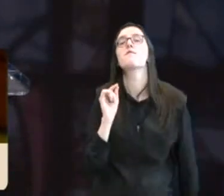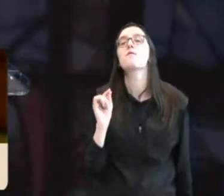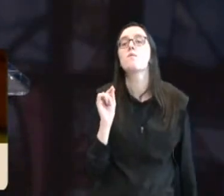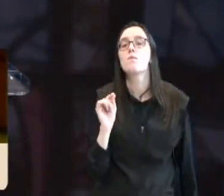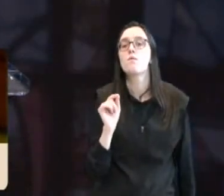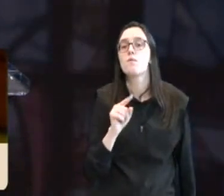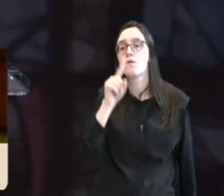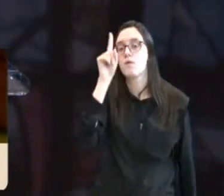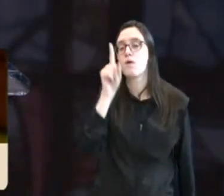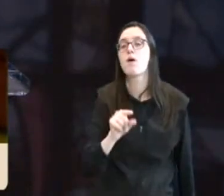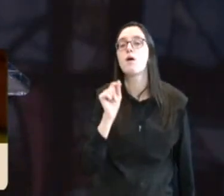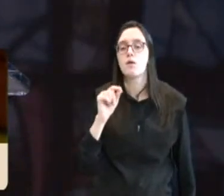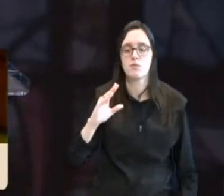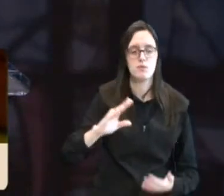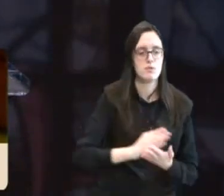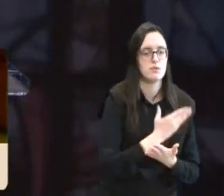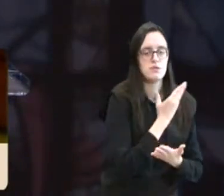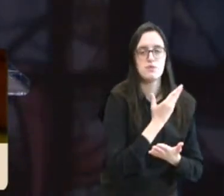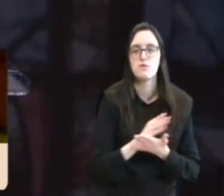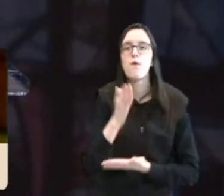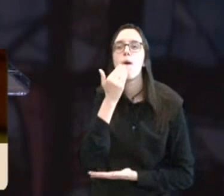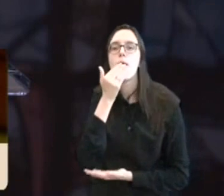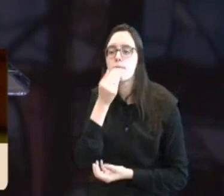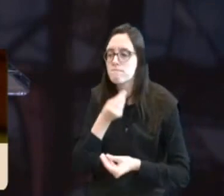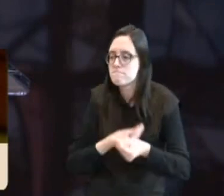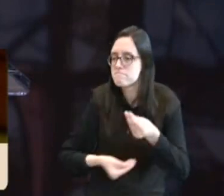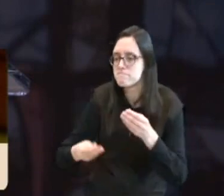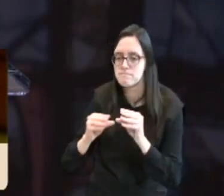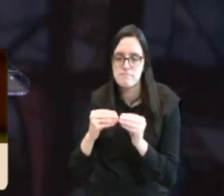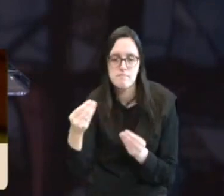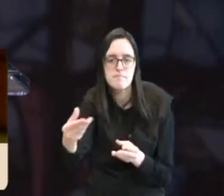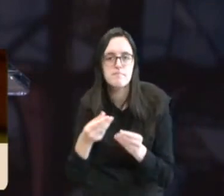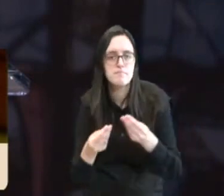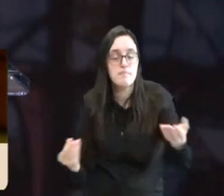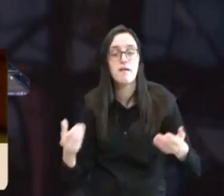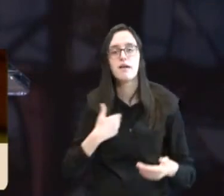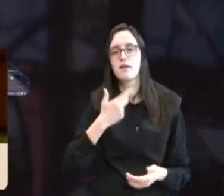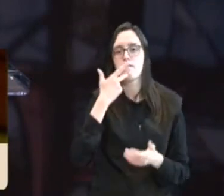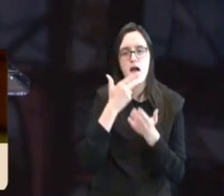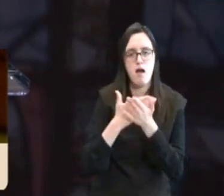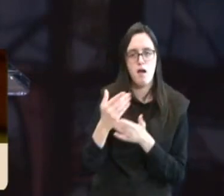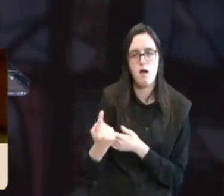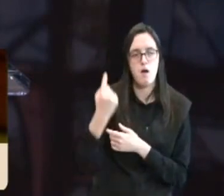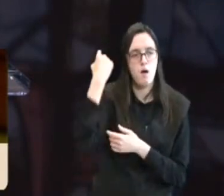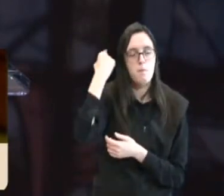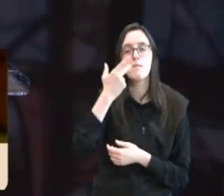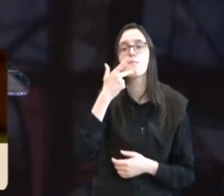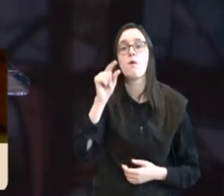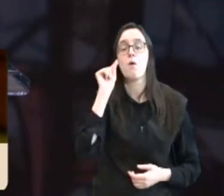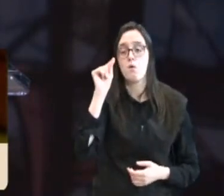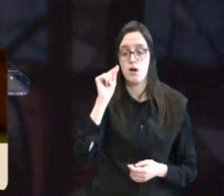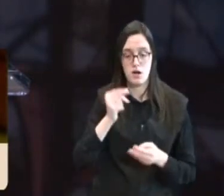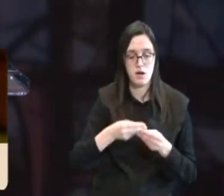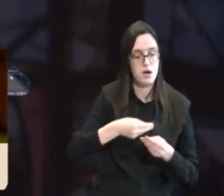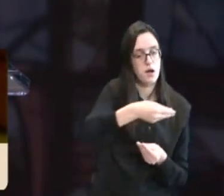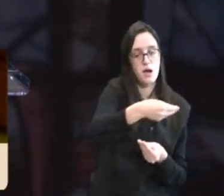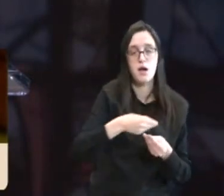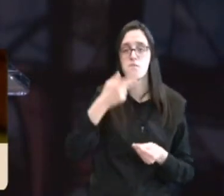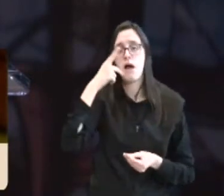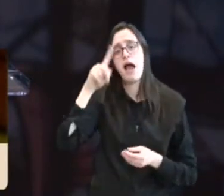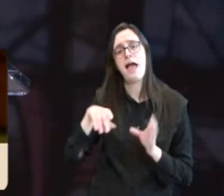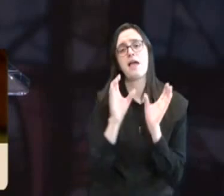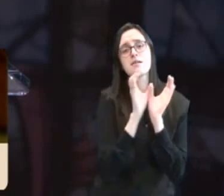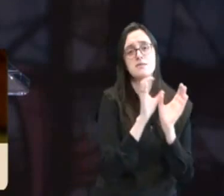o partir do pão. Eu falei aqui no começo que alguns dizem que esse partir do pão é a